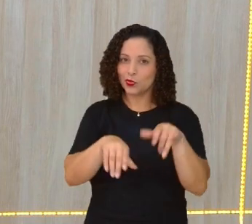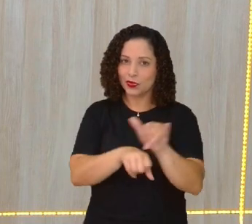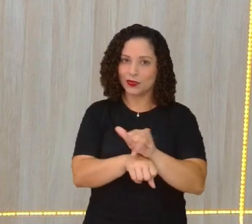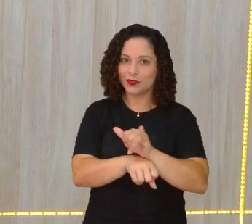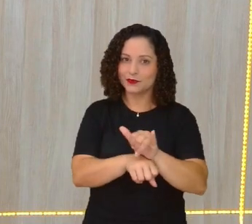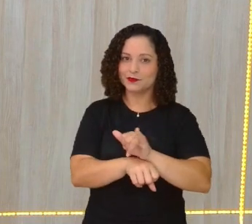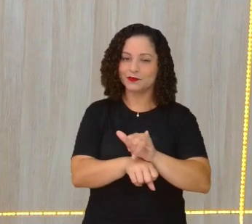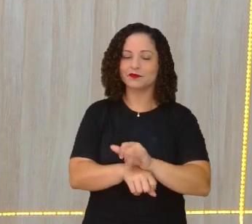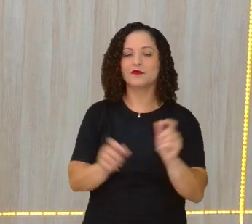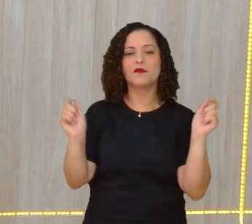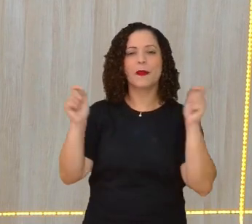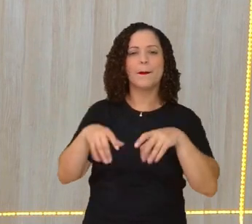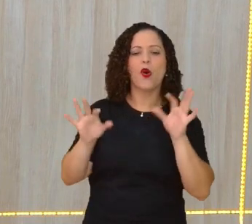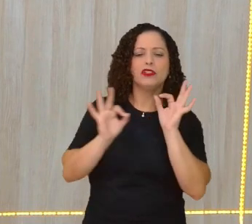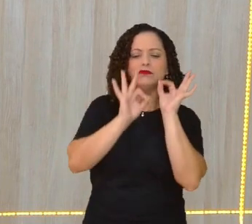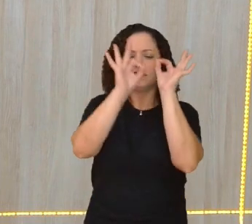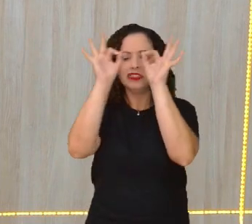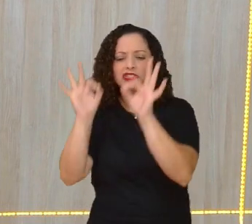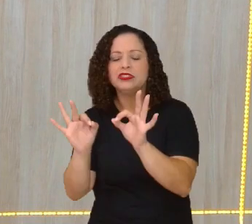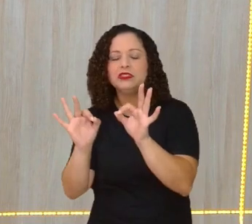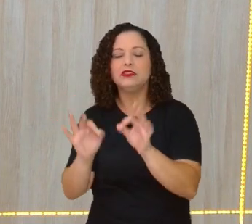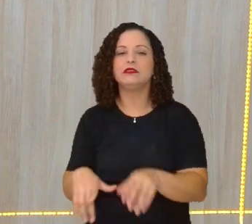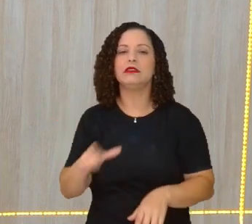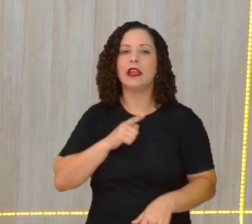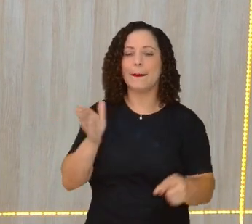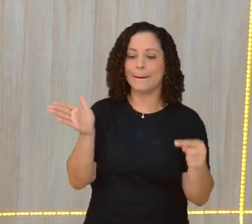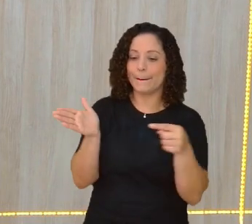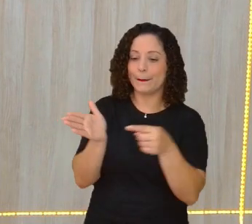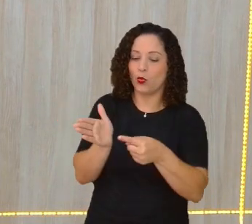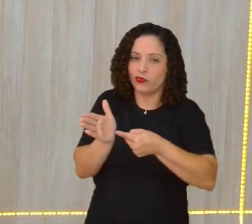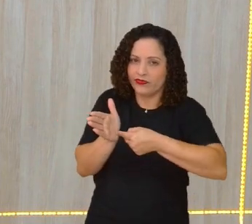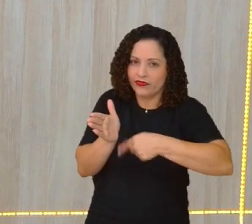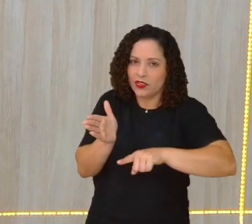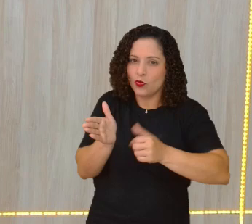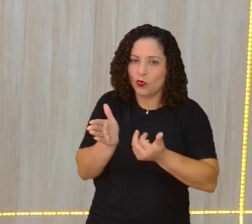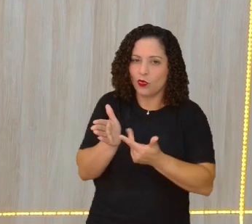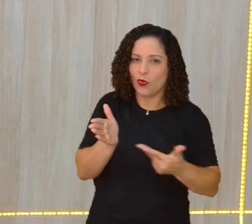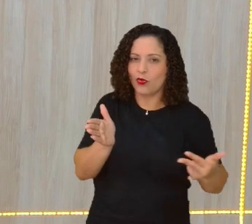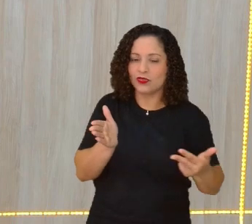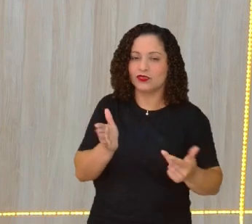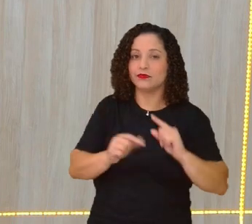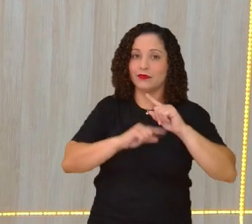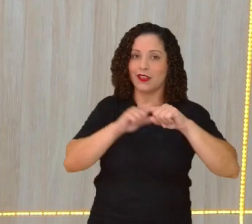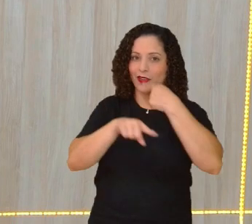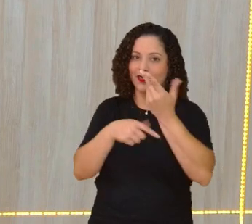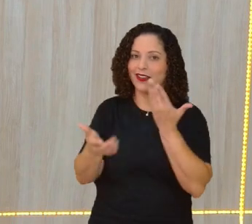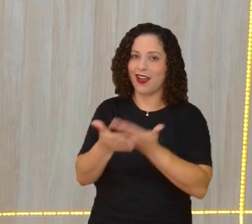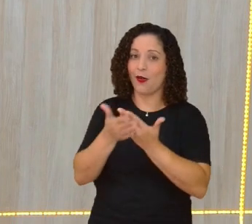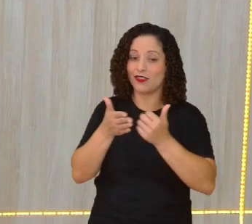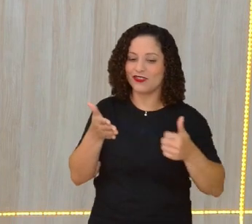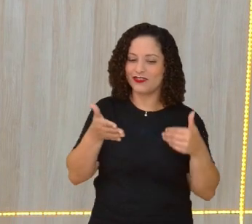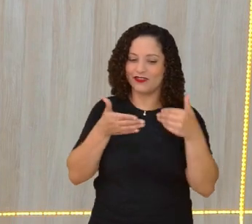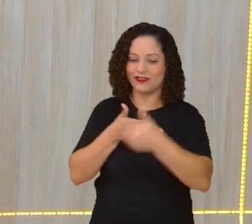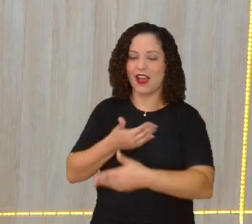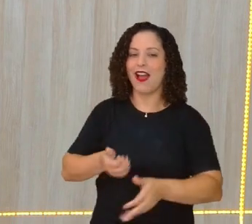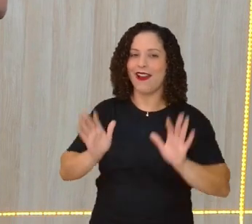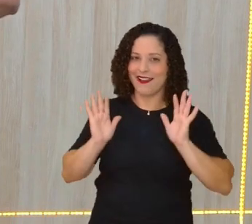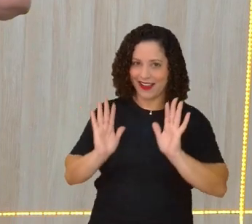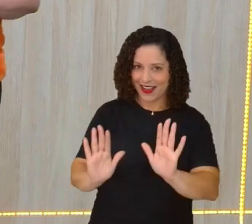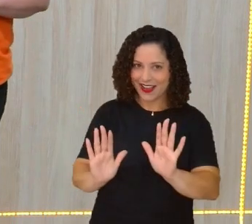é, revisar conteúdo de pontuação. Ainda continua nas próximas aulas, né? Tenham paciência